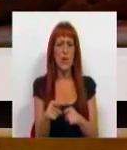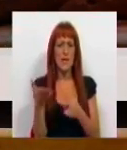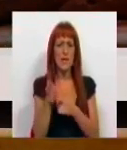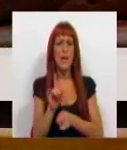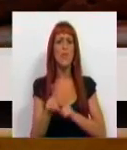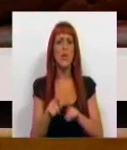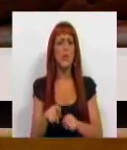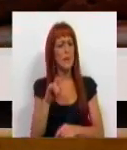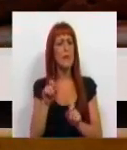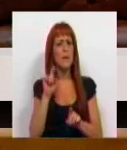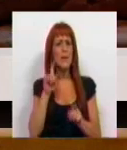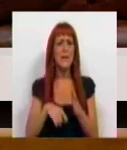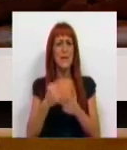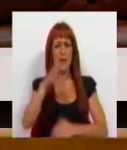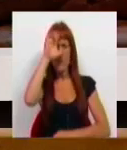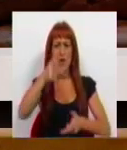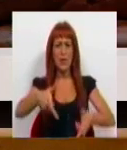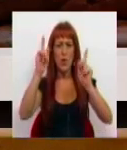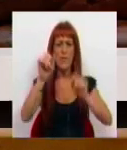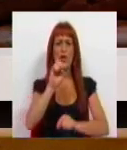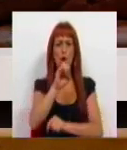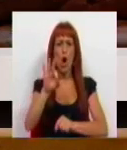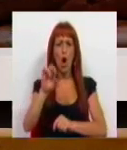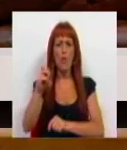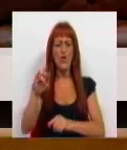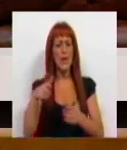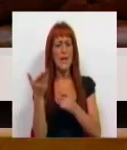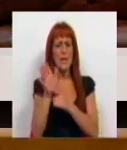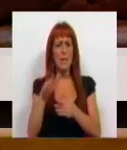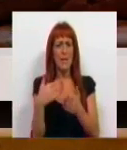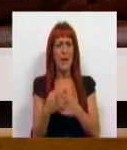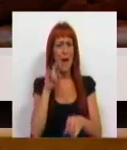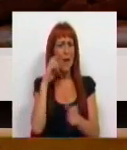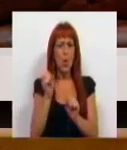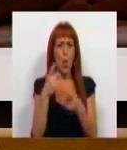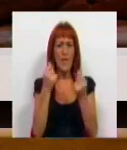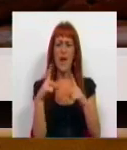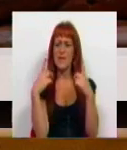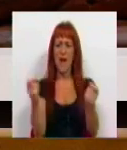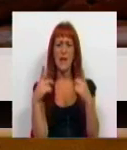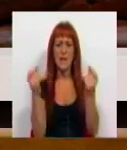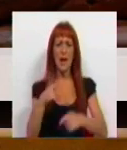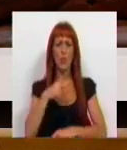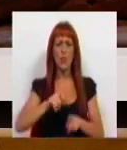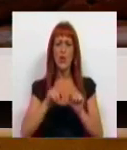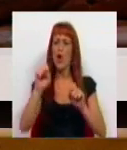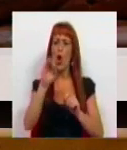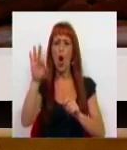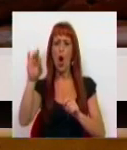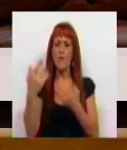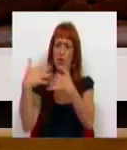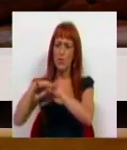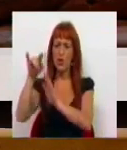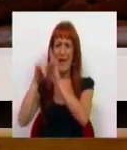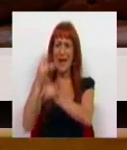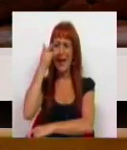o exemplo é assegurar que temos um Estado livre de offshores. Dar o exemplo é garantir que não há dinheiro a sair de Portugal para offshores que integram a